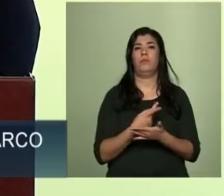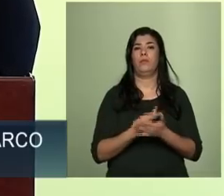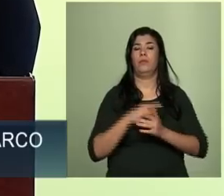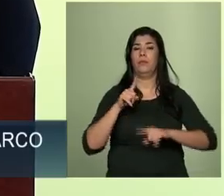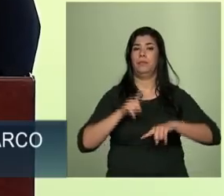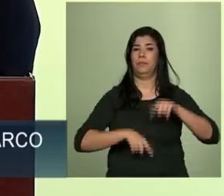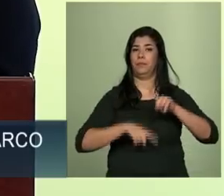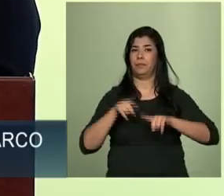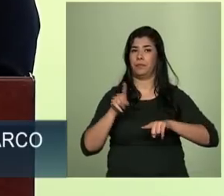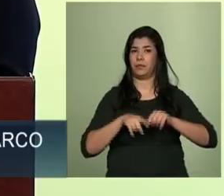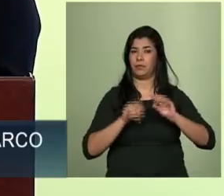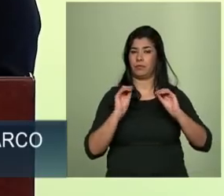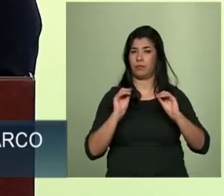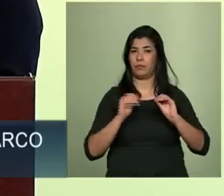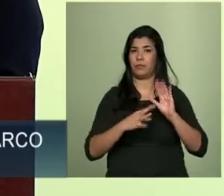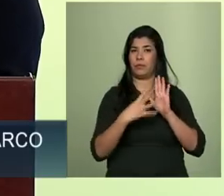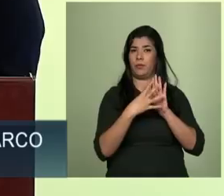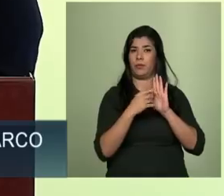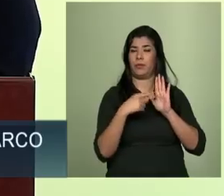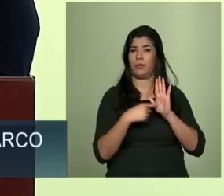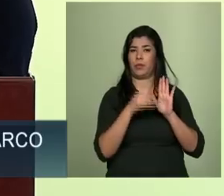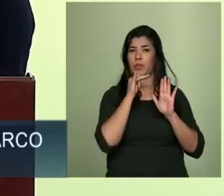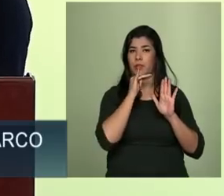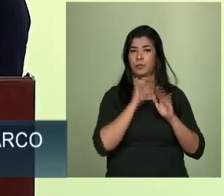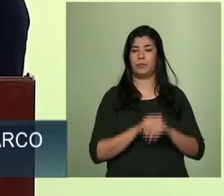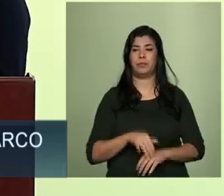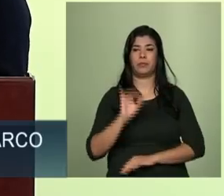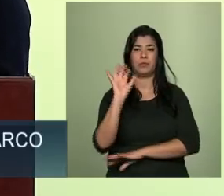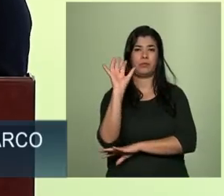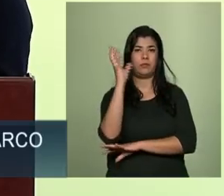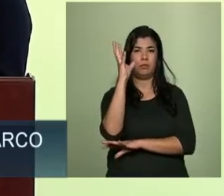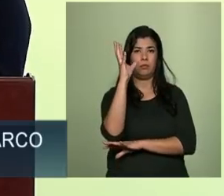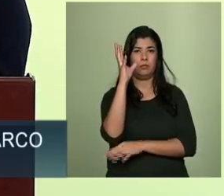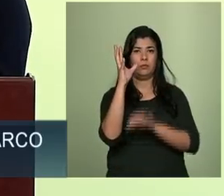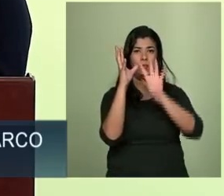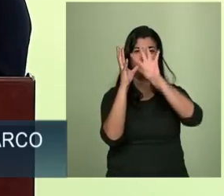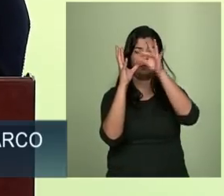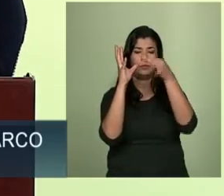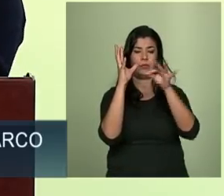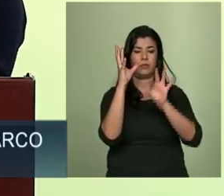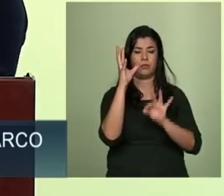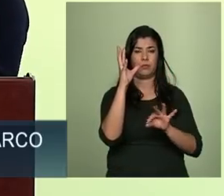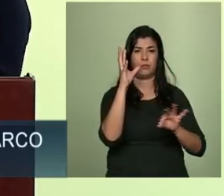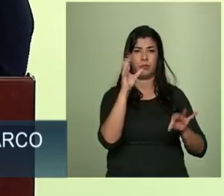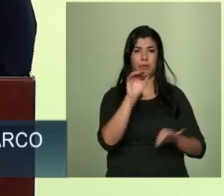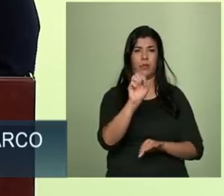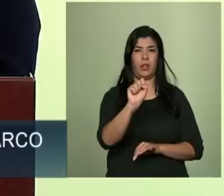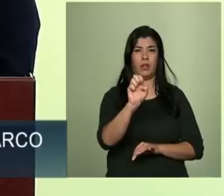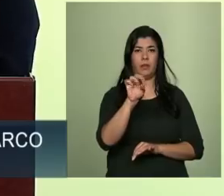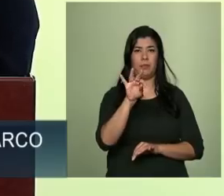material reprodutivo, ou seja, quem faz a semente, né, quem usa a semente depois, tá? Isso é importante.